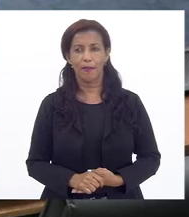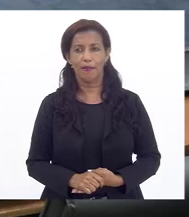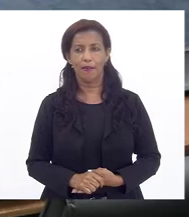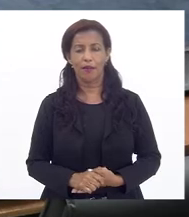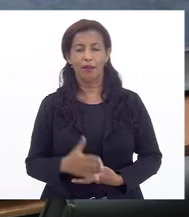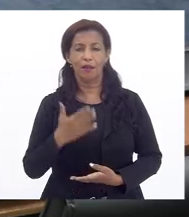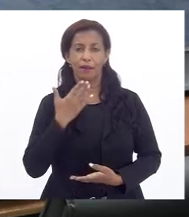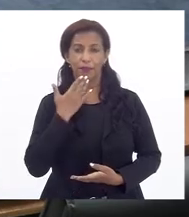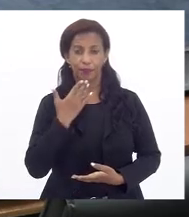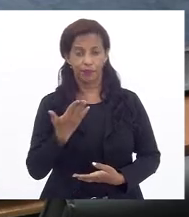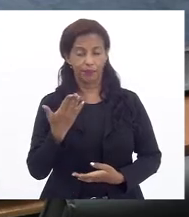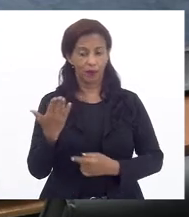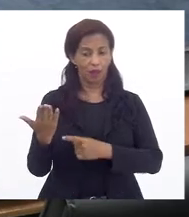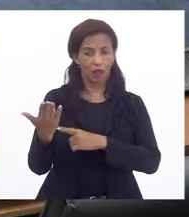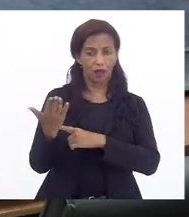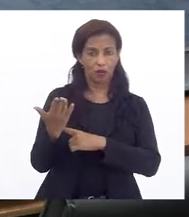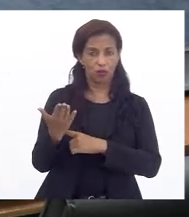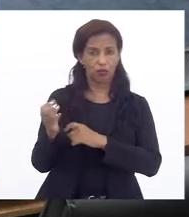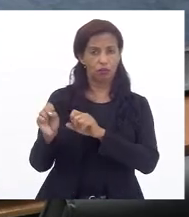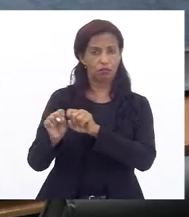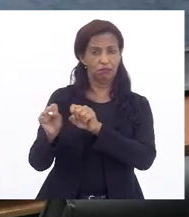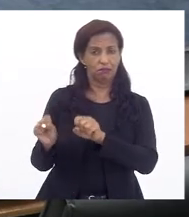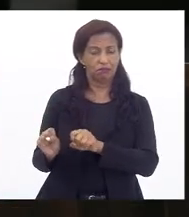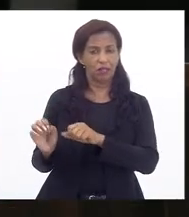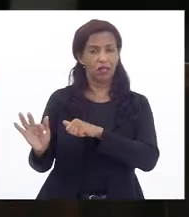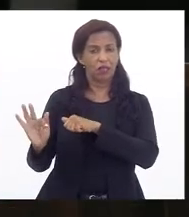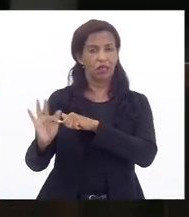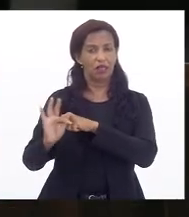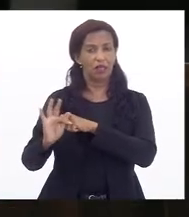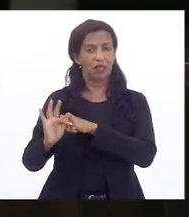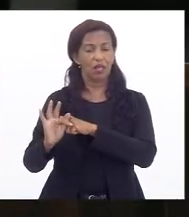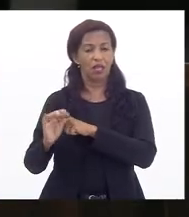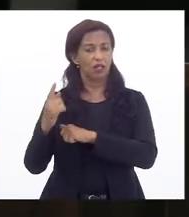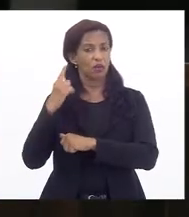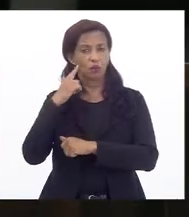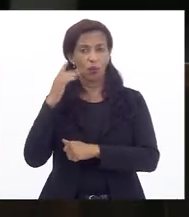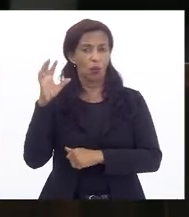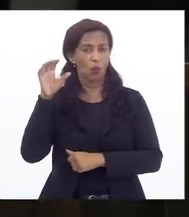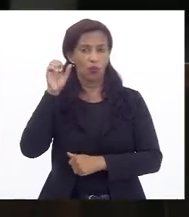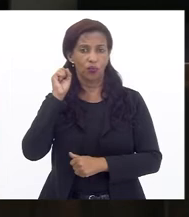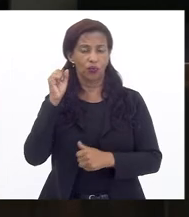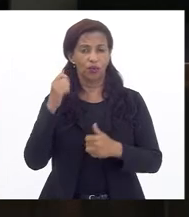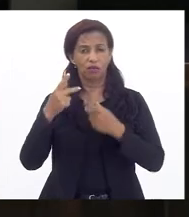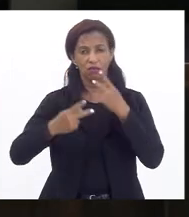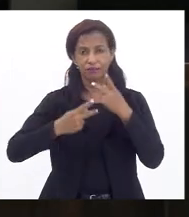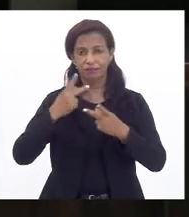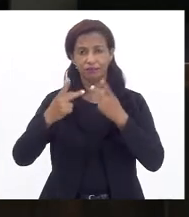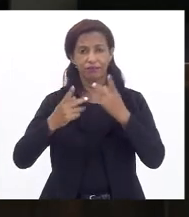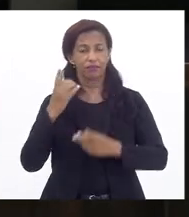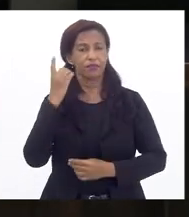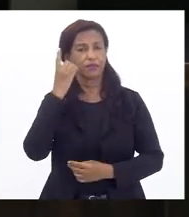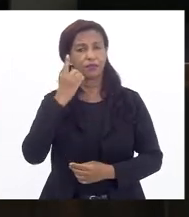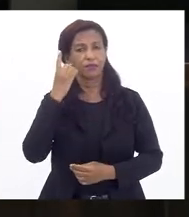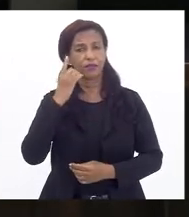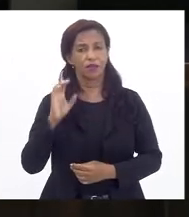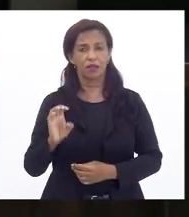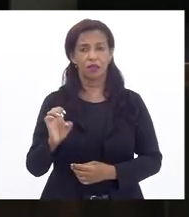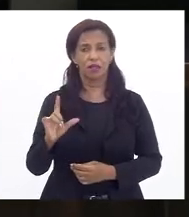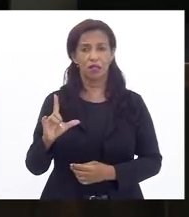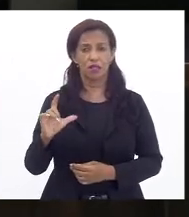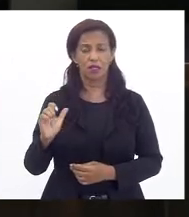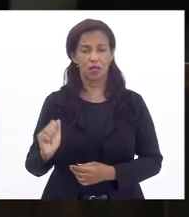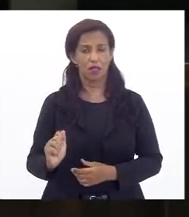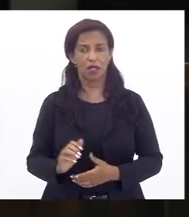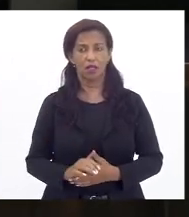Peço ajuda à assessoria técnica, não estamos ouvindo a manifestação da deputada Célia Jordão